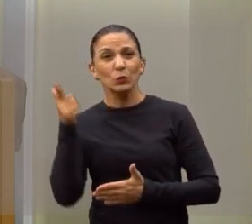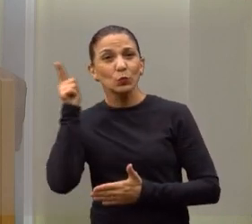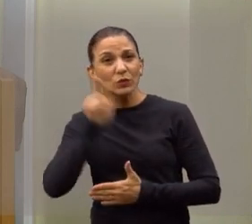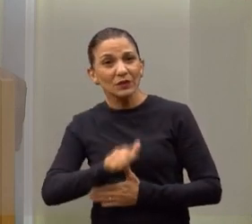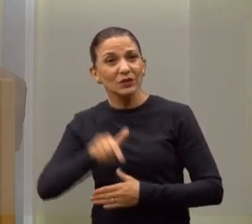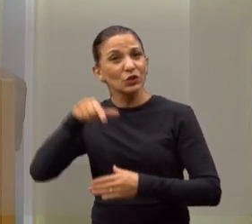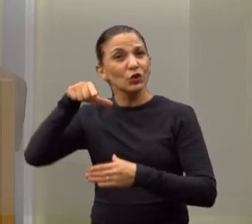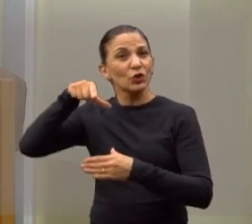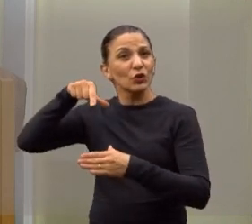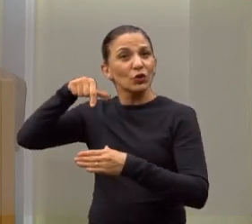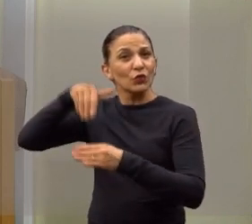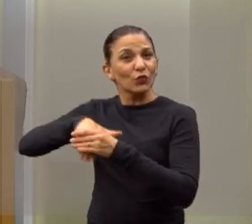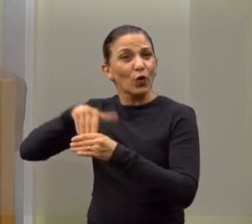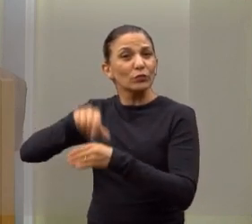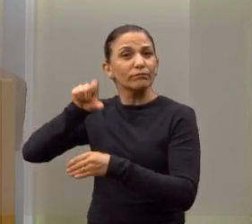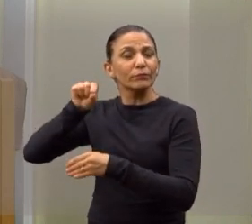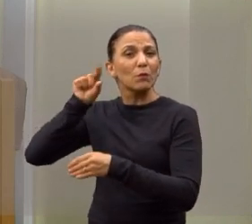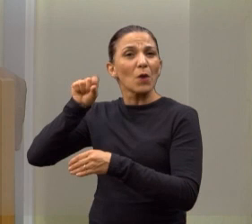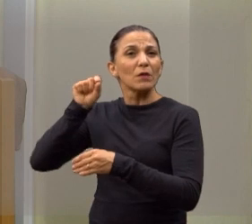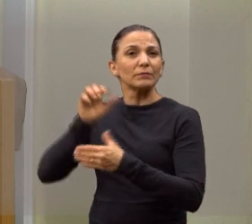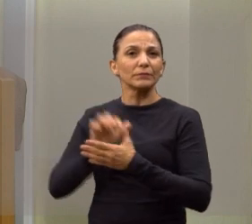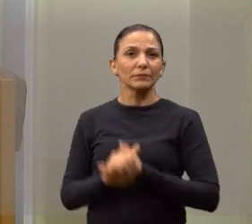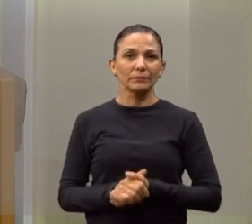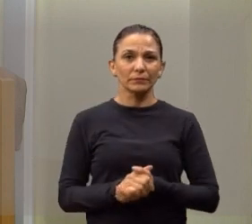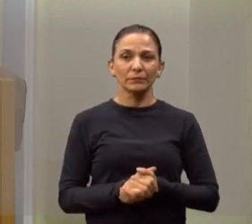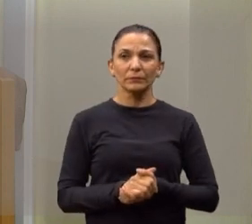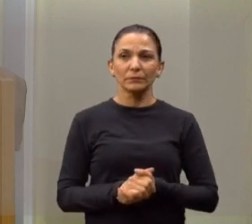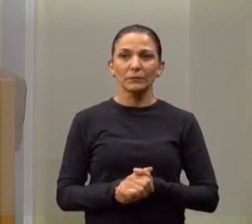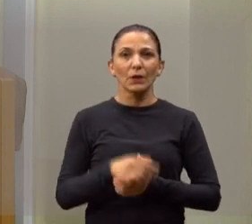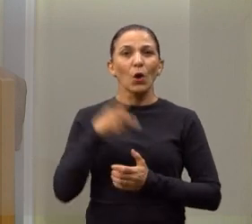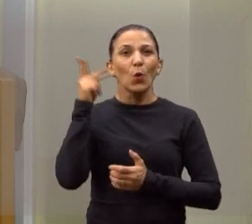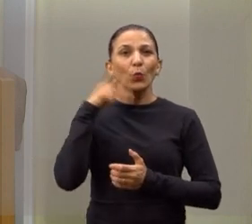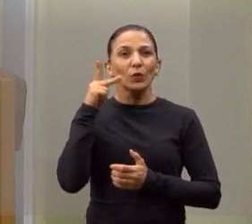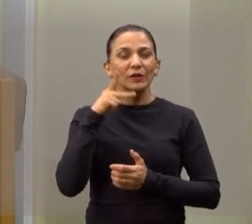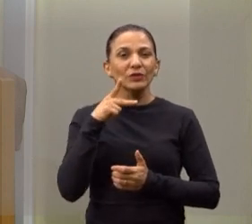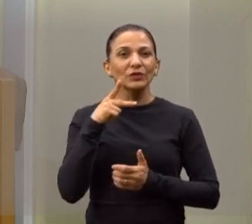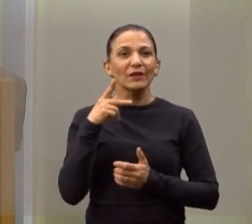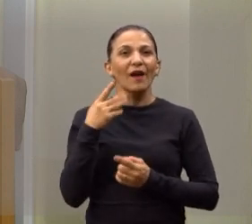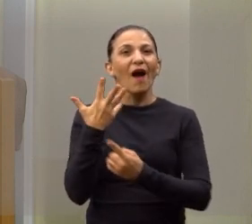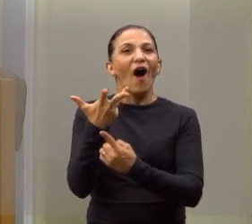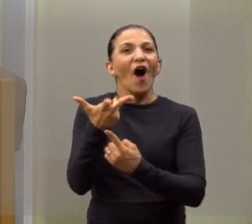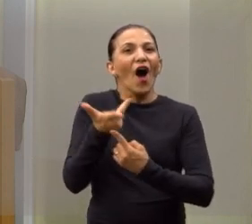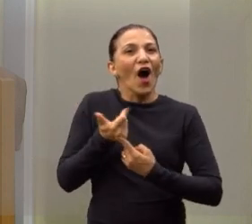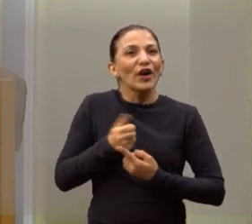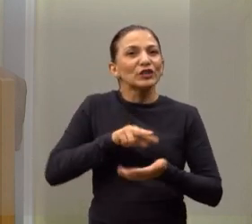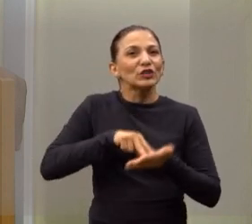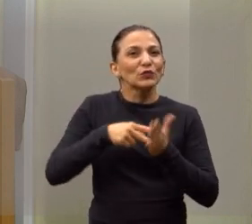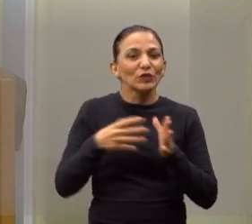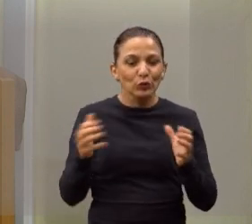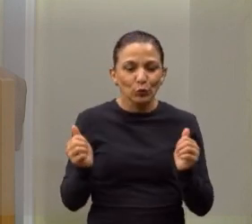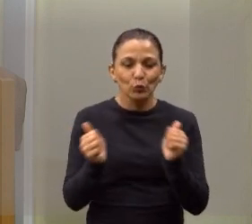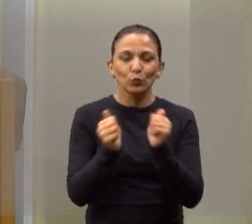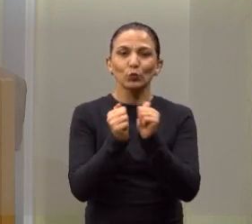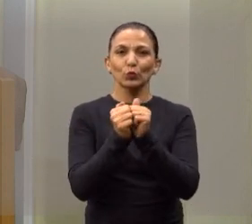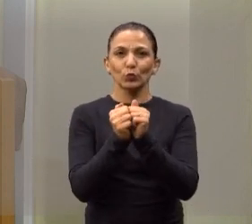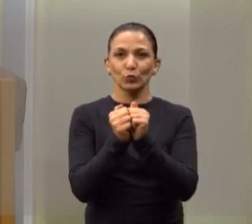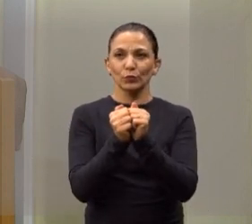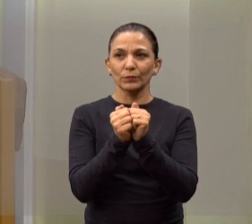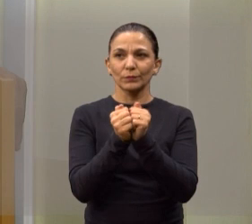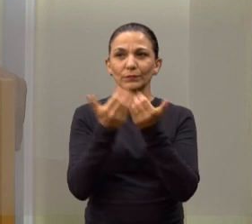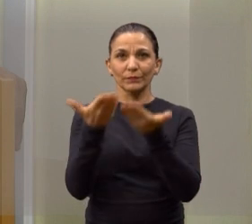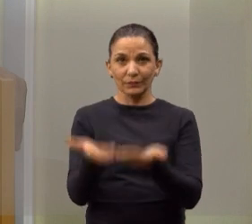quatro vezes então a política é a arte de juntar então Edinho